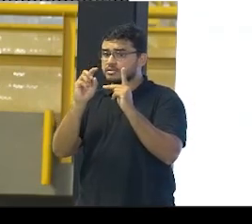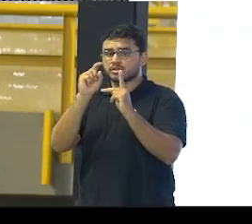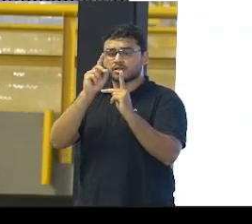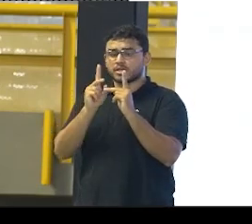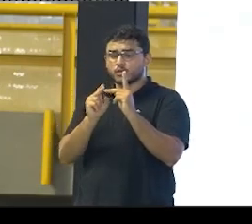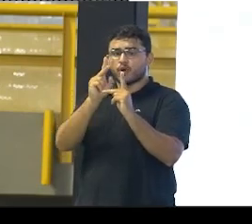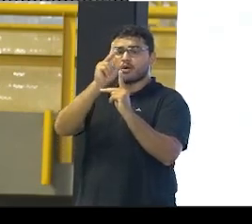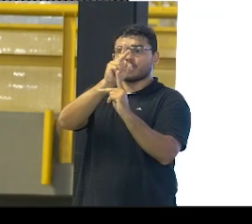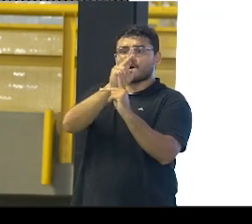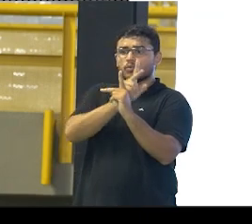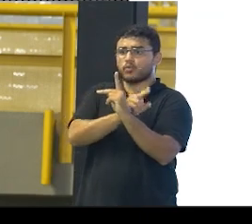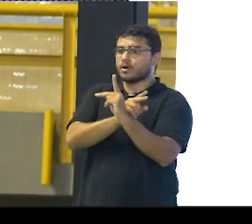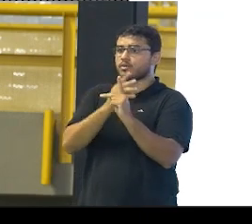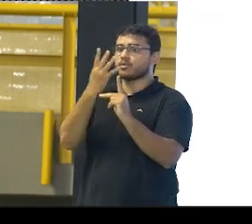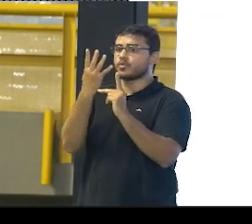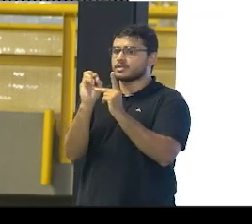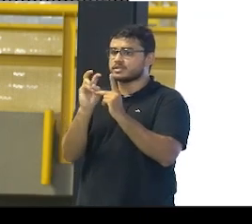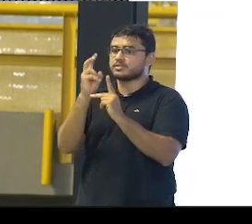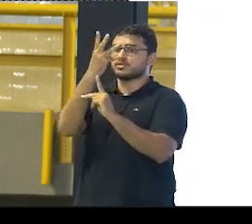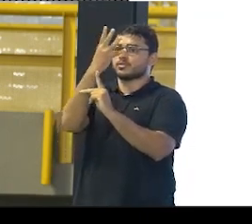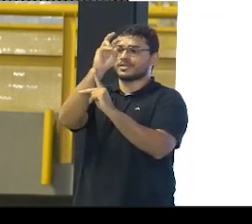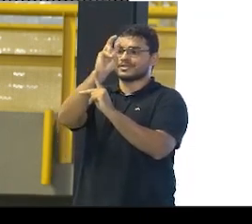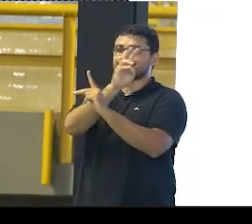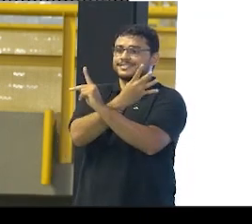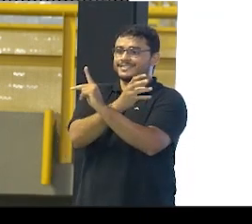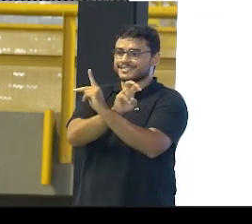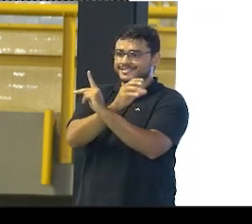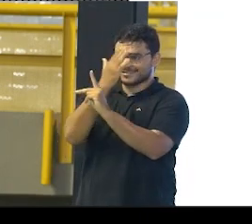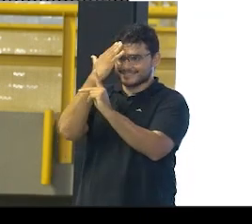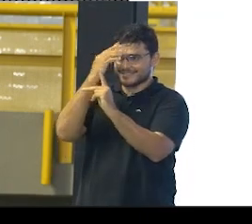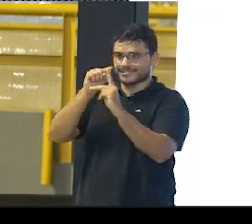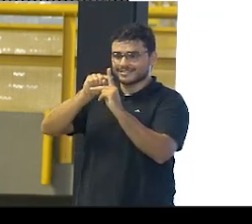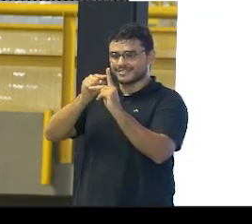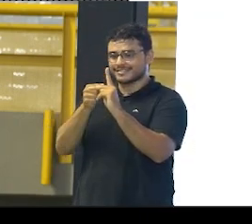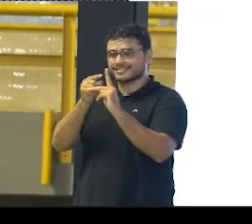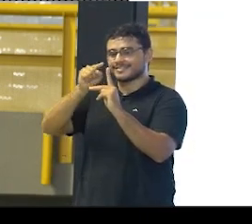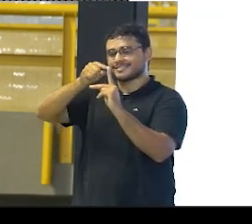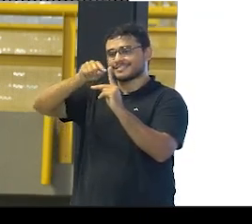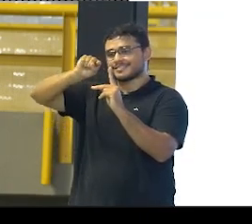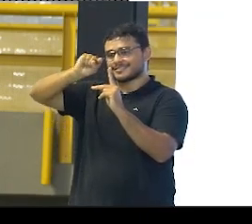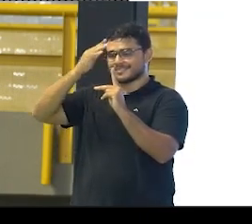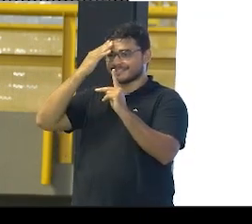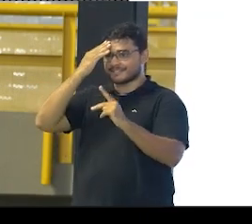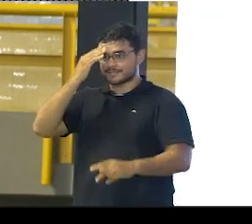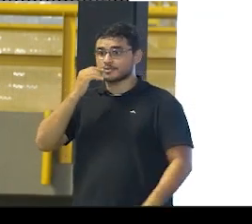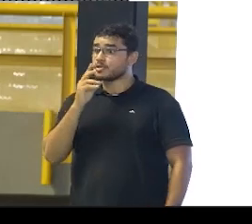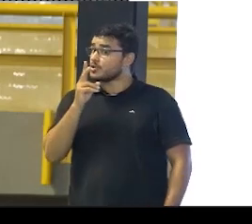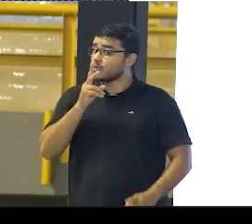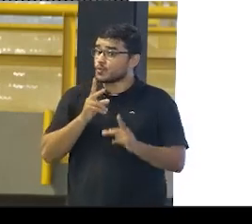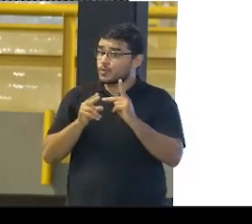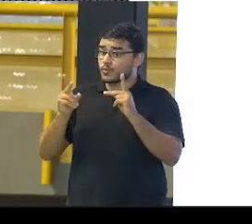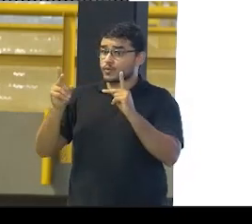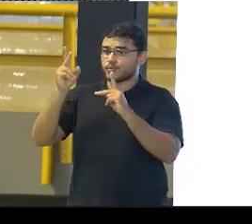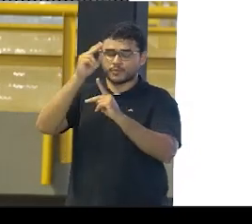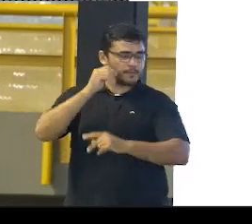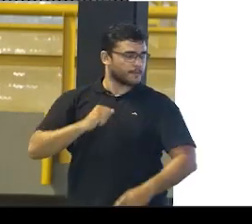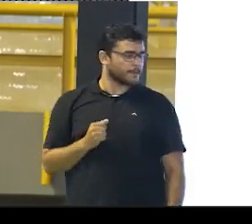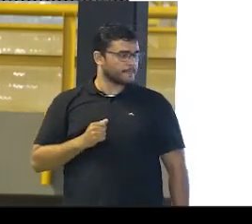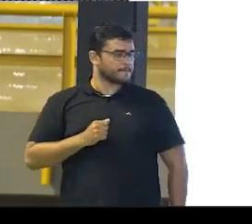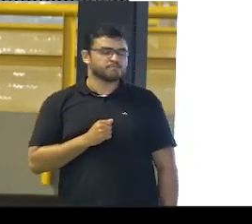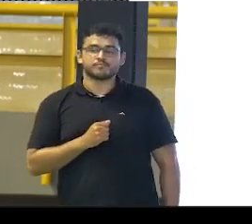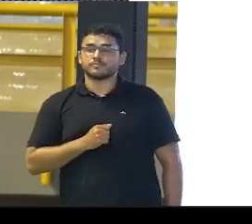o que acontece? Para a gente poder falar de seno, cosseno e tangente, é interessante que a gente